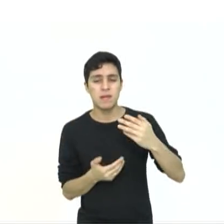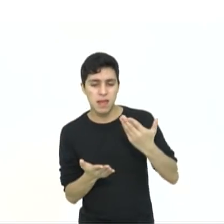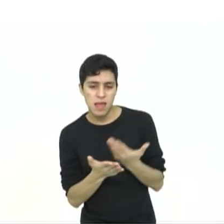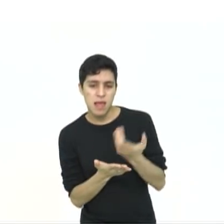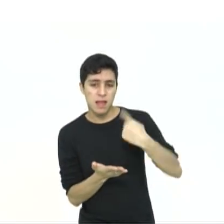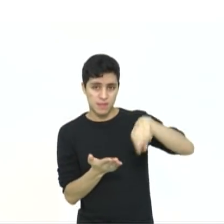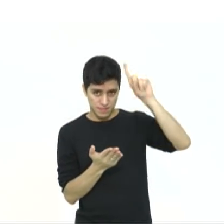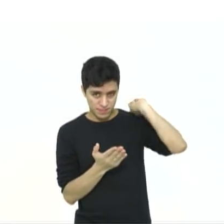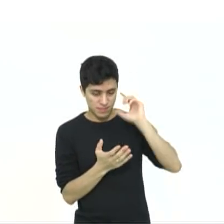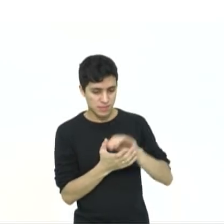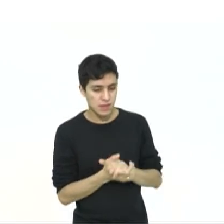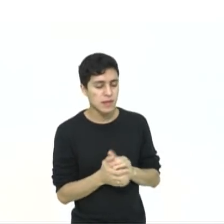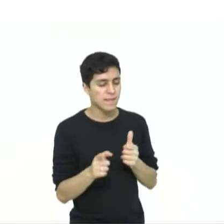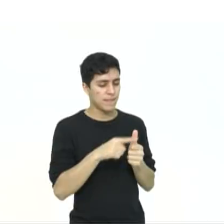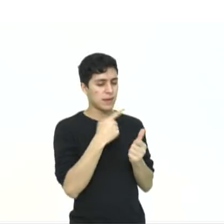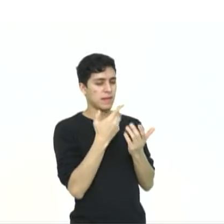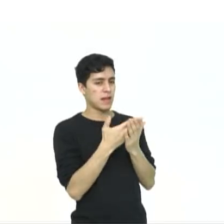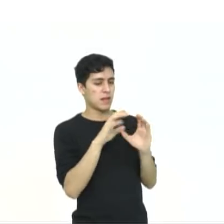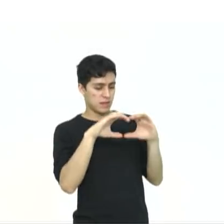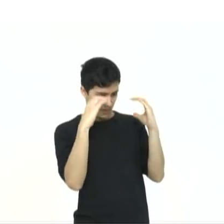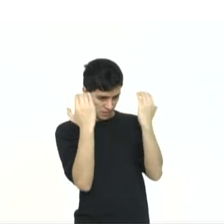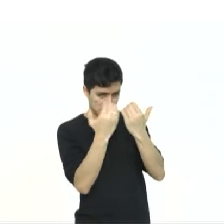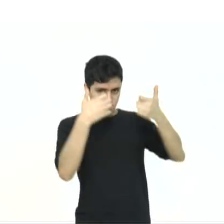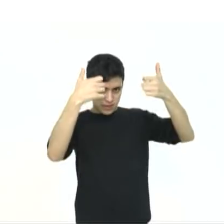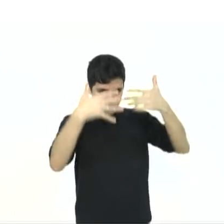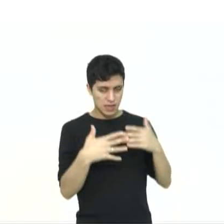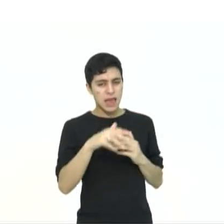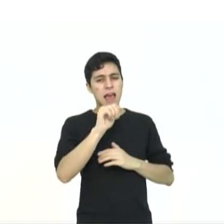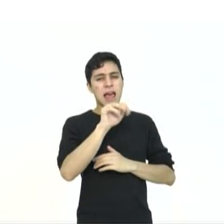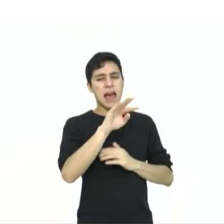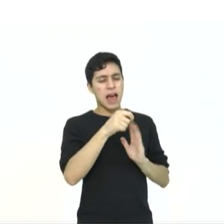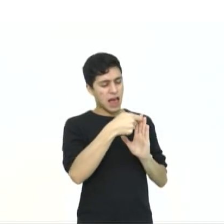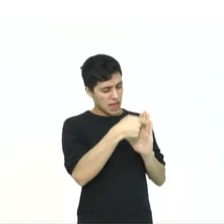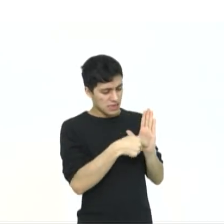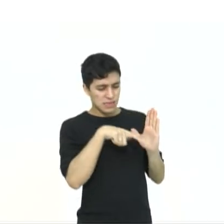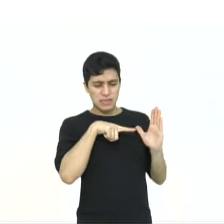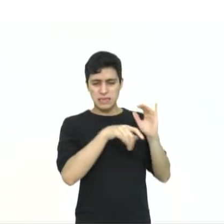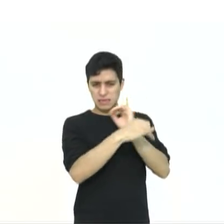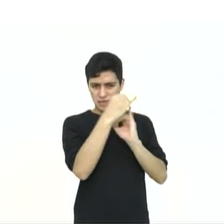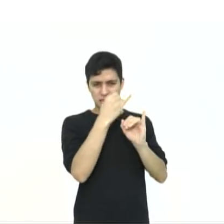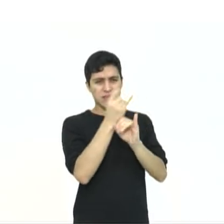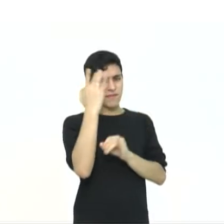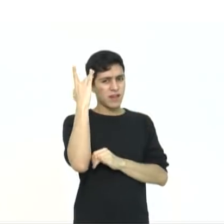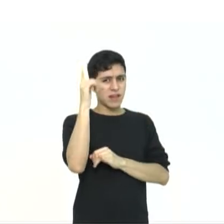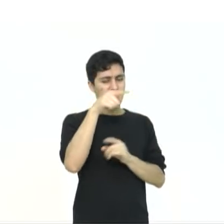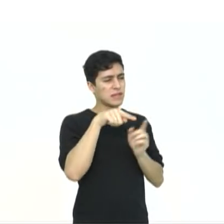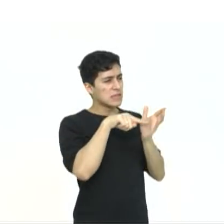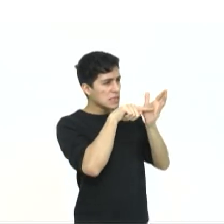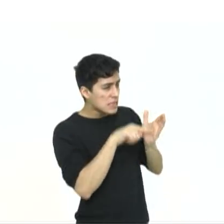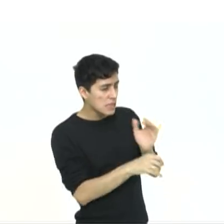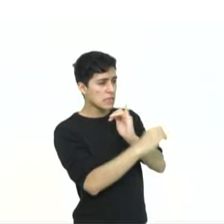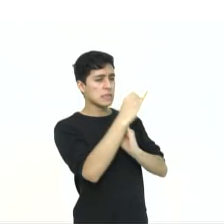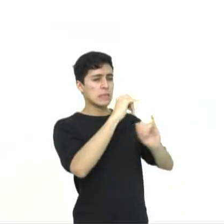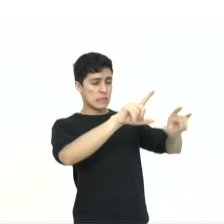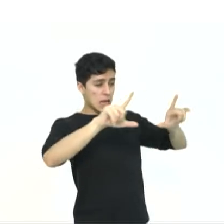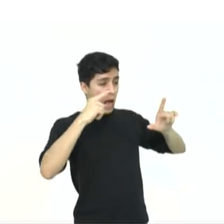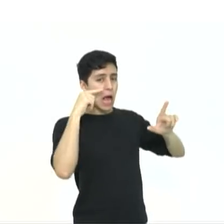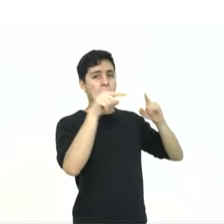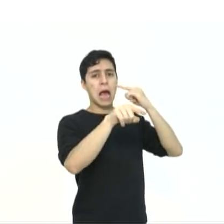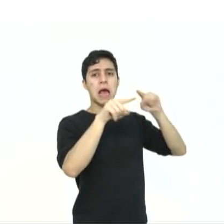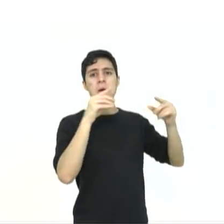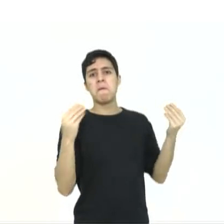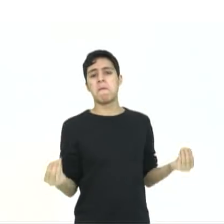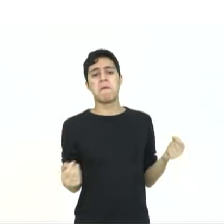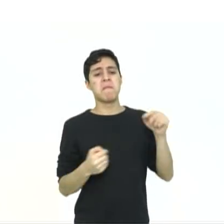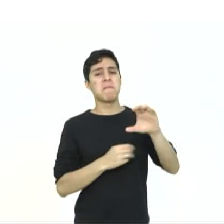comigo. Primeira aula da conferência, comentei da ata, está na internet, está fácil, coloquem lá. Aquele absurdo de Congo